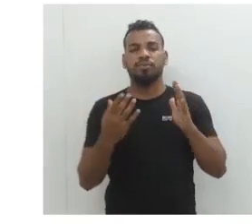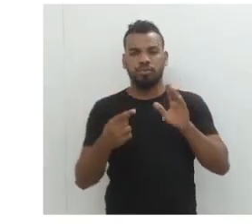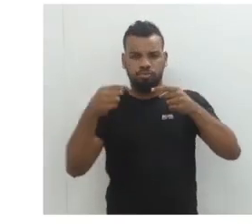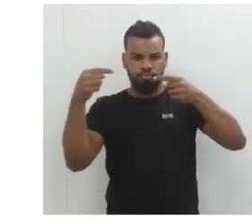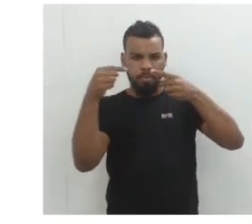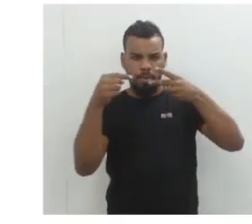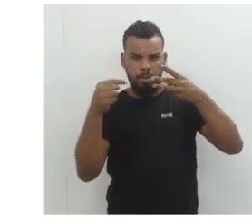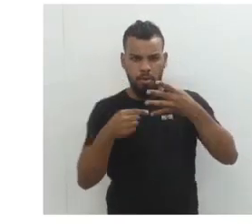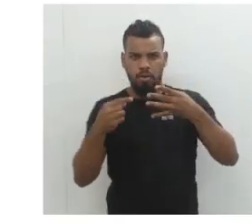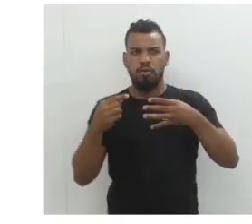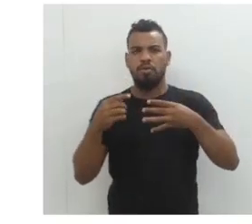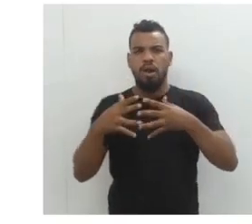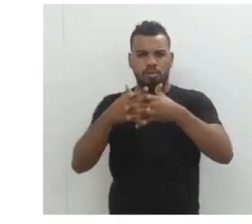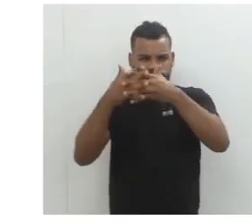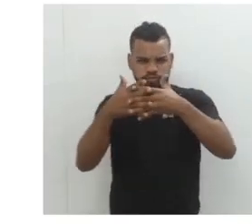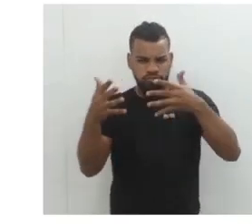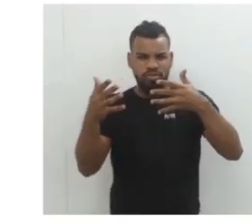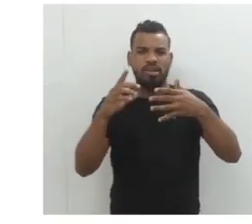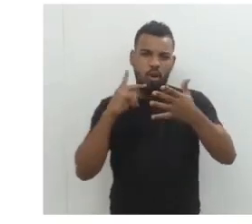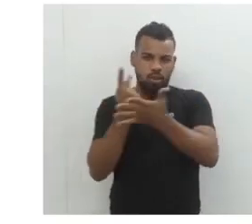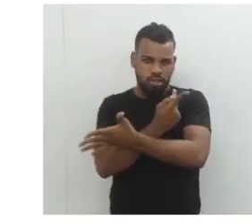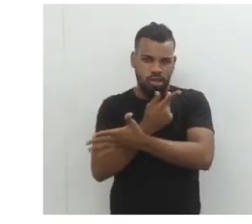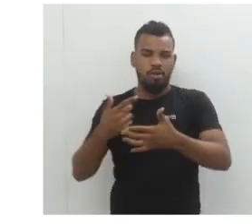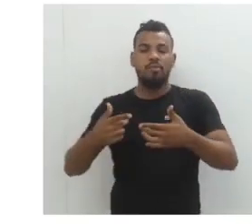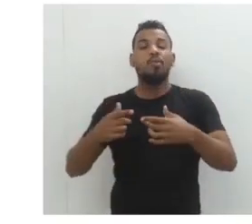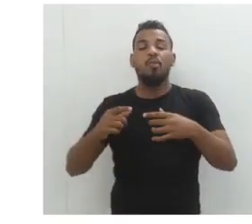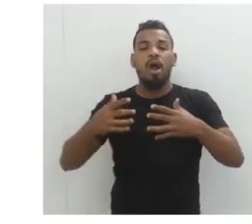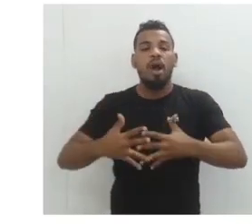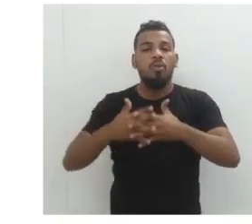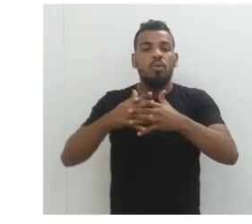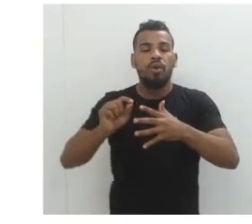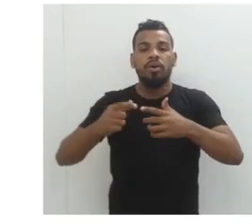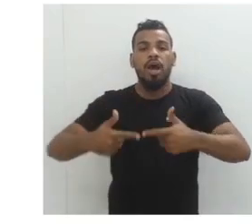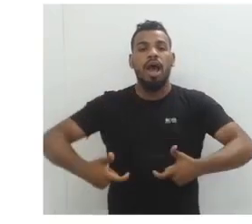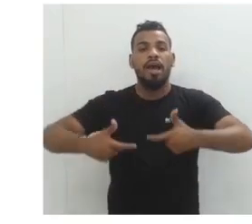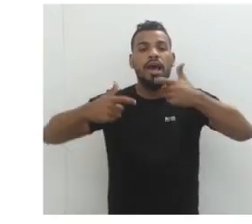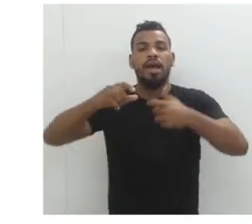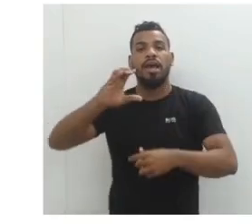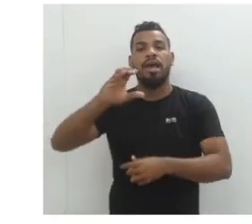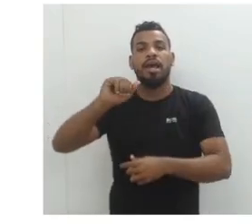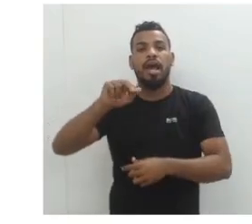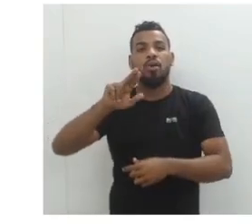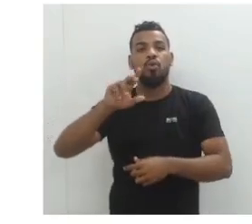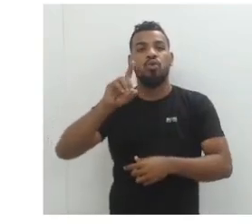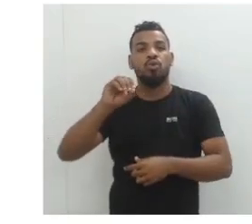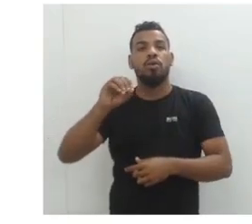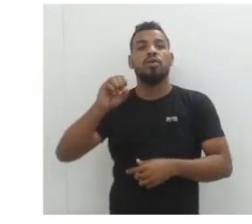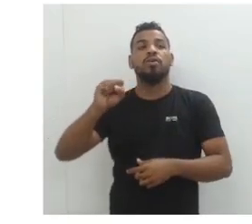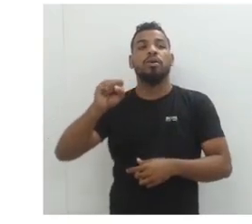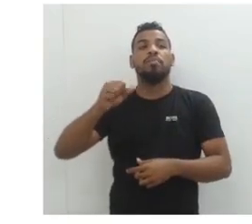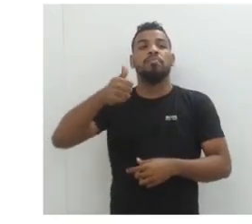esses conflitos a Guerra de Canudos de